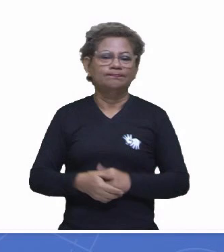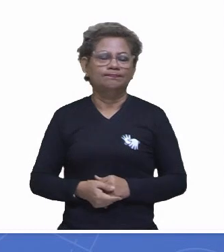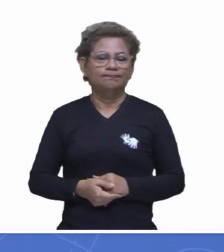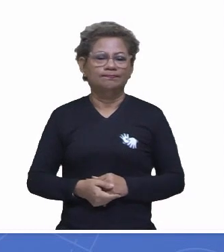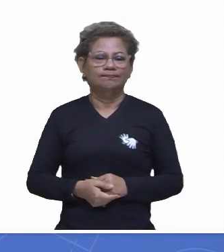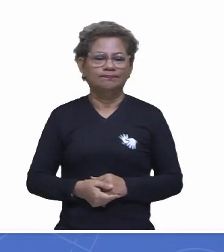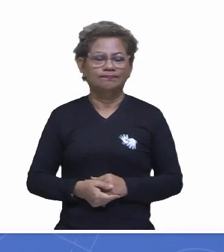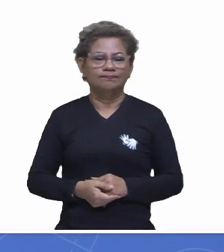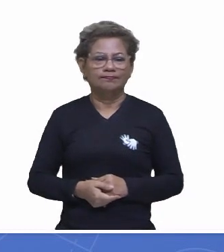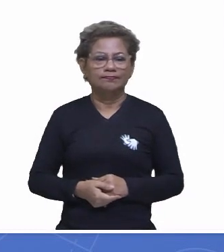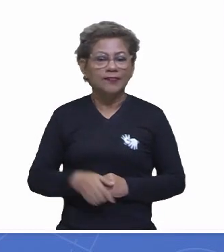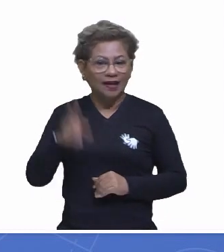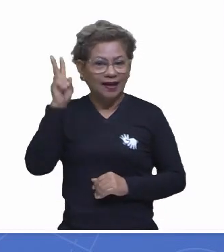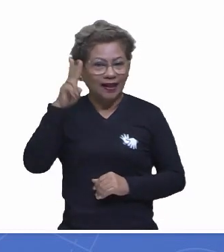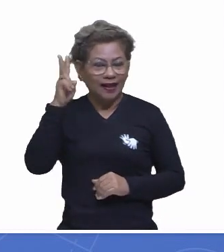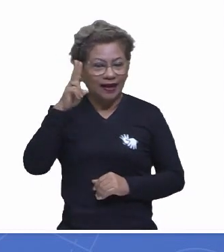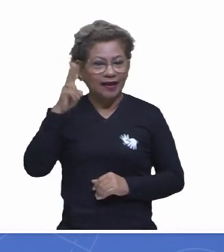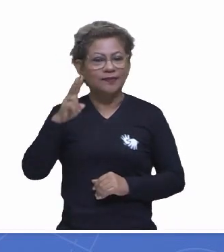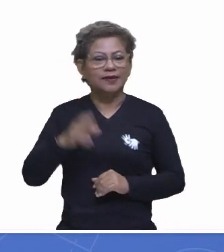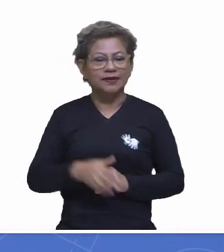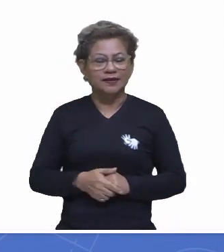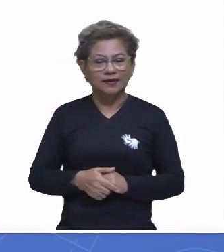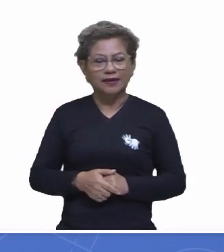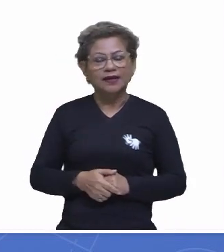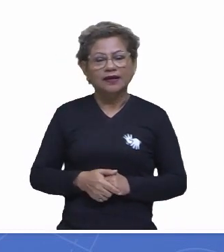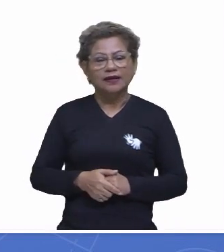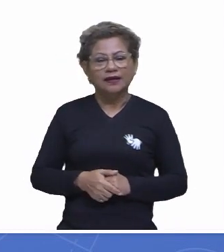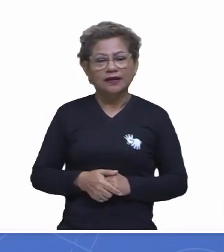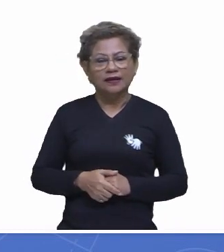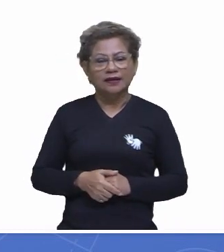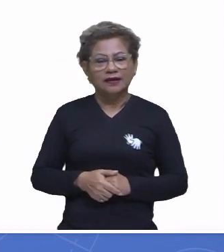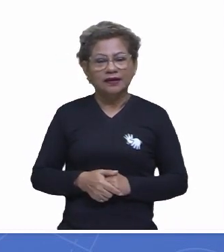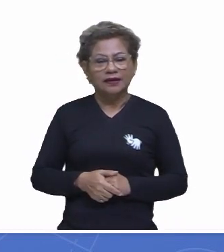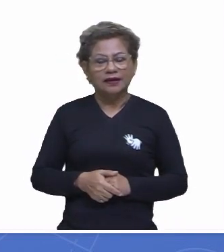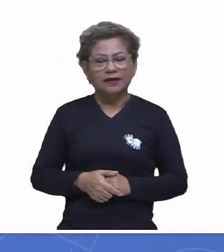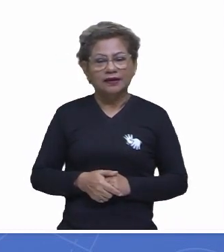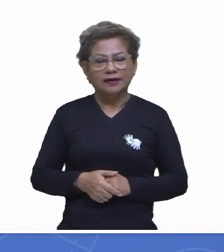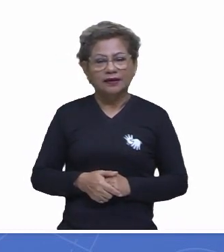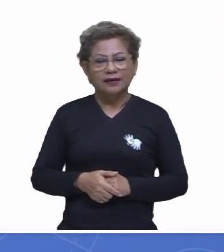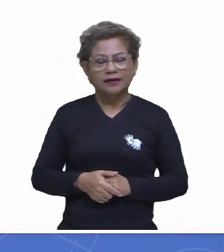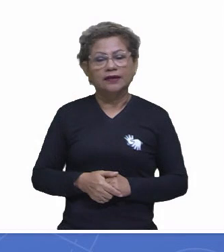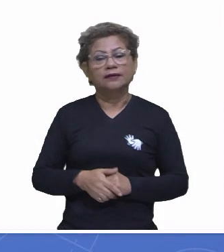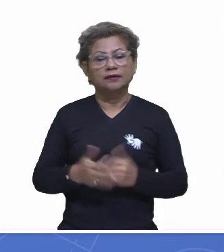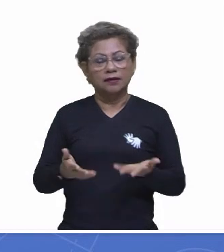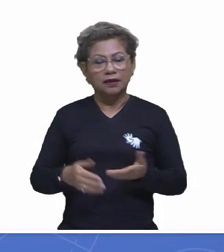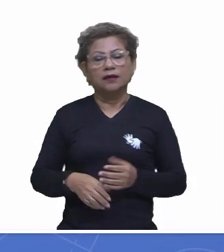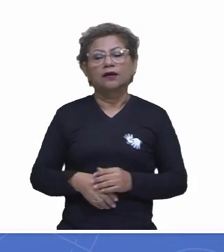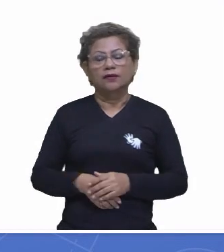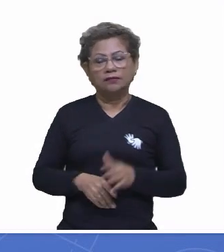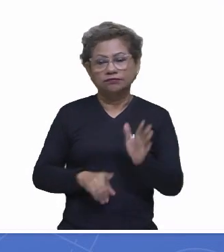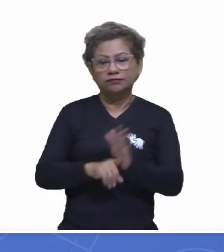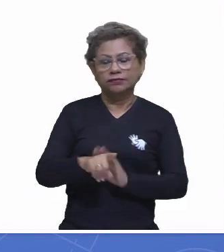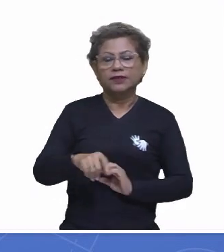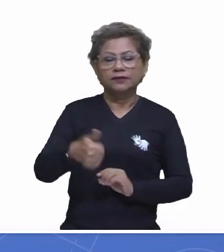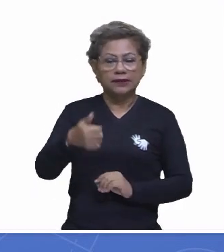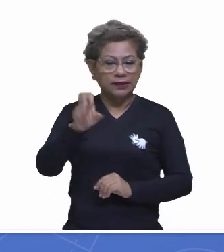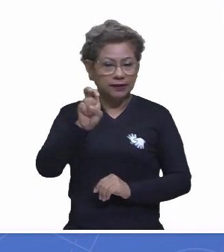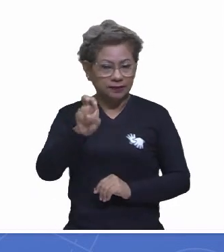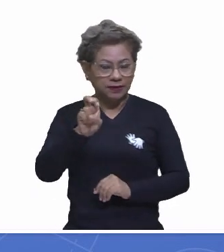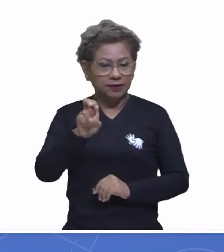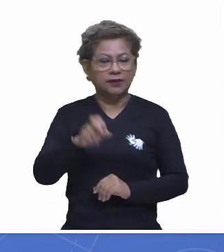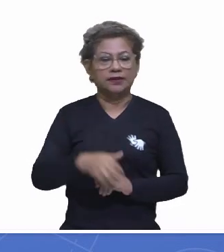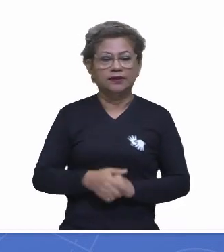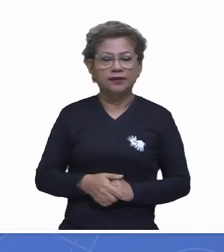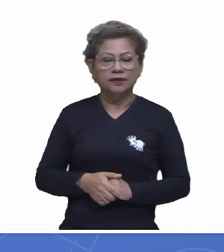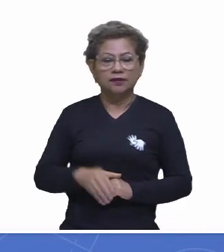Né? Lembrando que é a nossa primeira questão de língua inglesa, nós temos, então, a 15ª, né, de todo o exercitando. Olha só, o